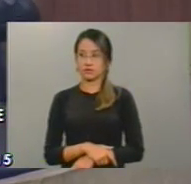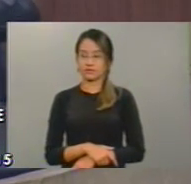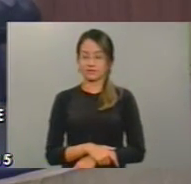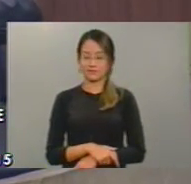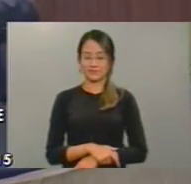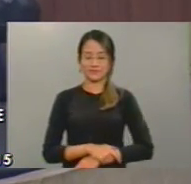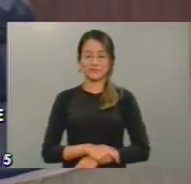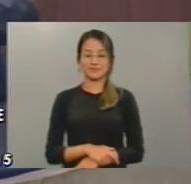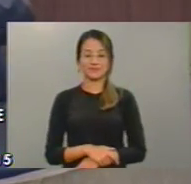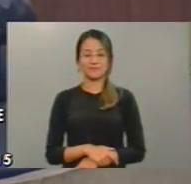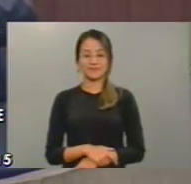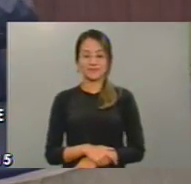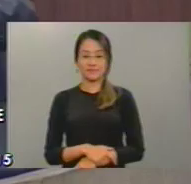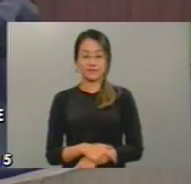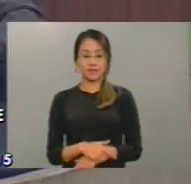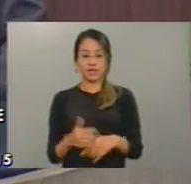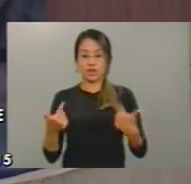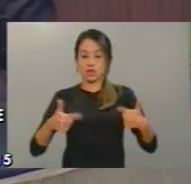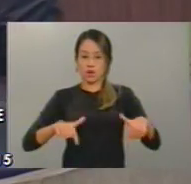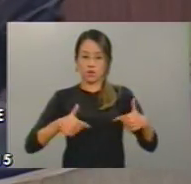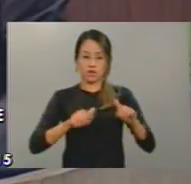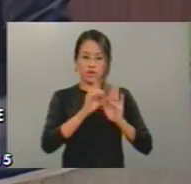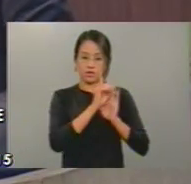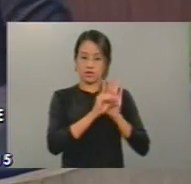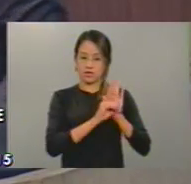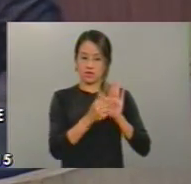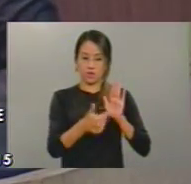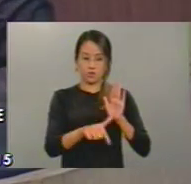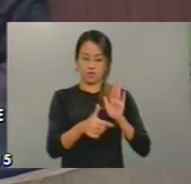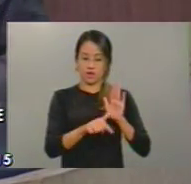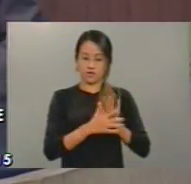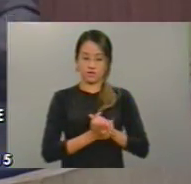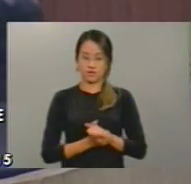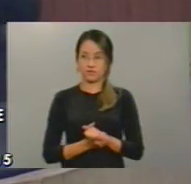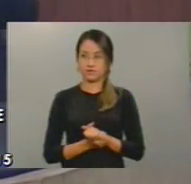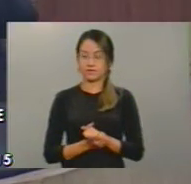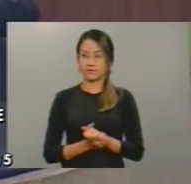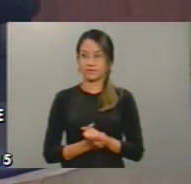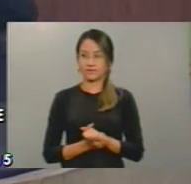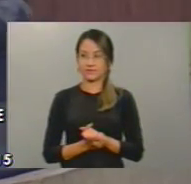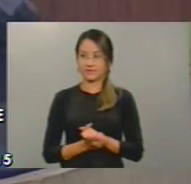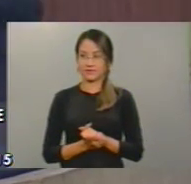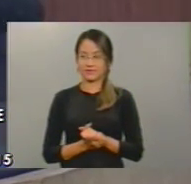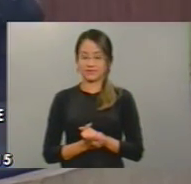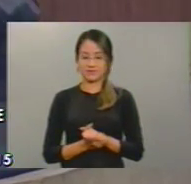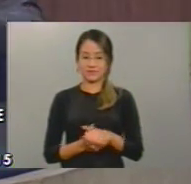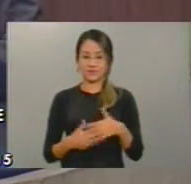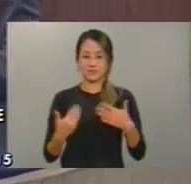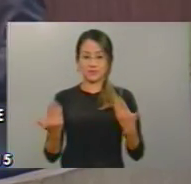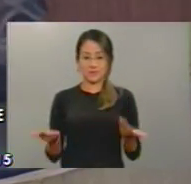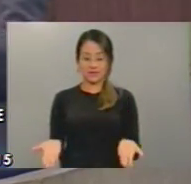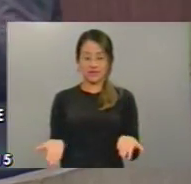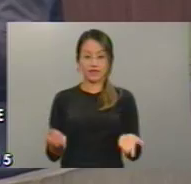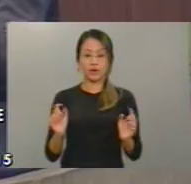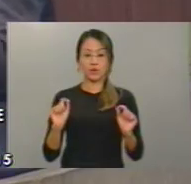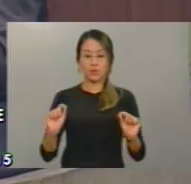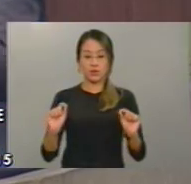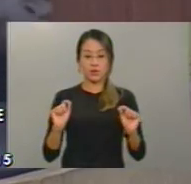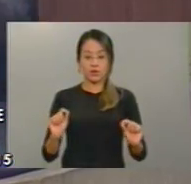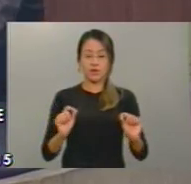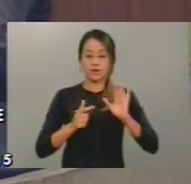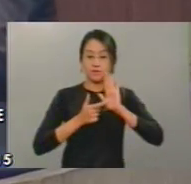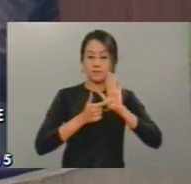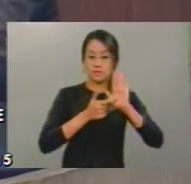Não houve decreto. Não houve decreto. Não houve decreto. A pauta governamental é apresentar